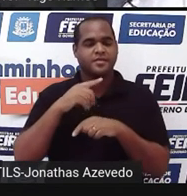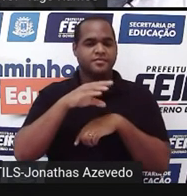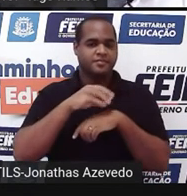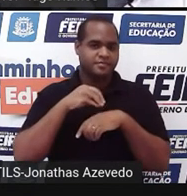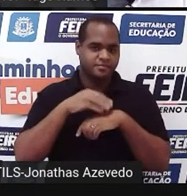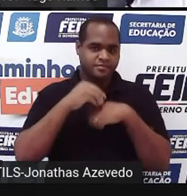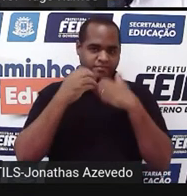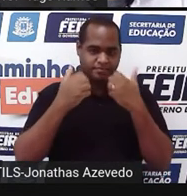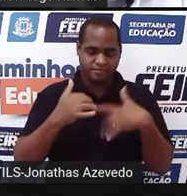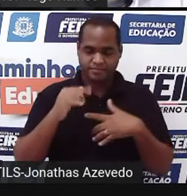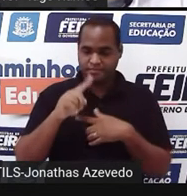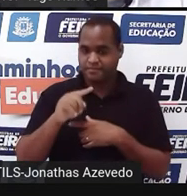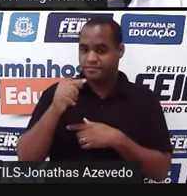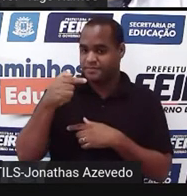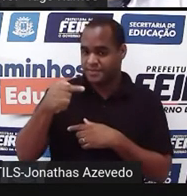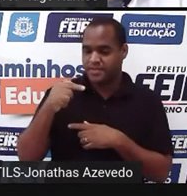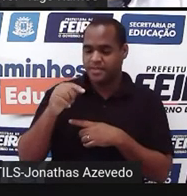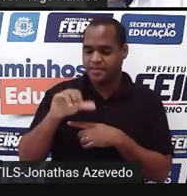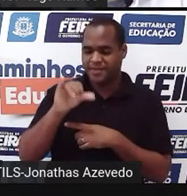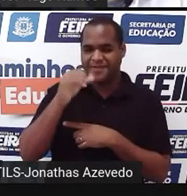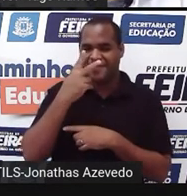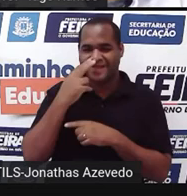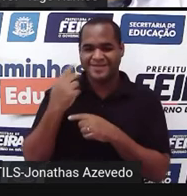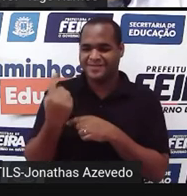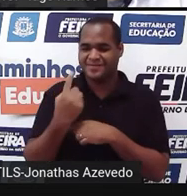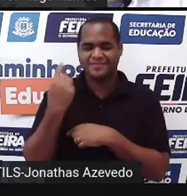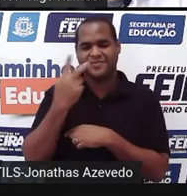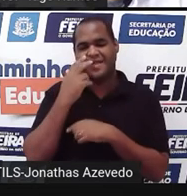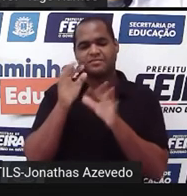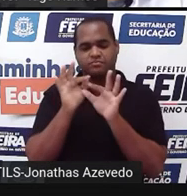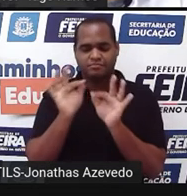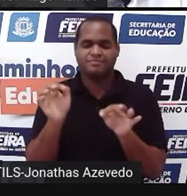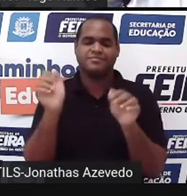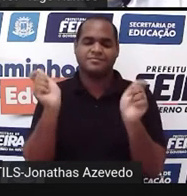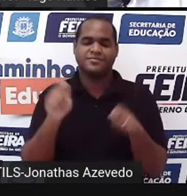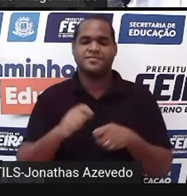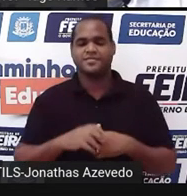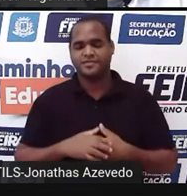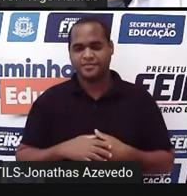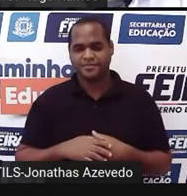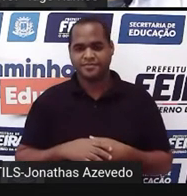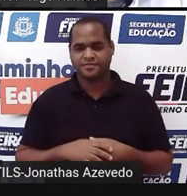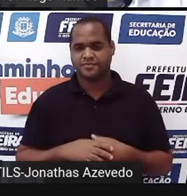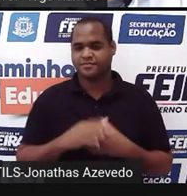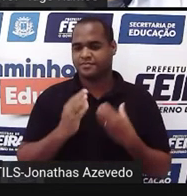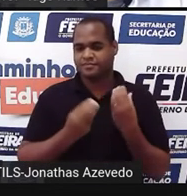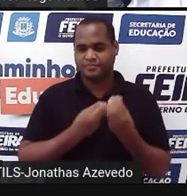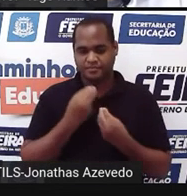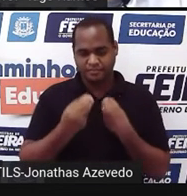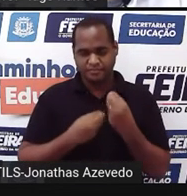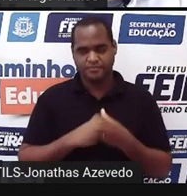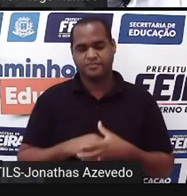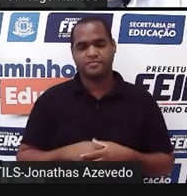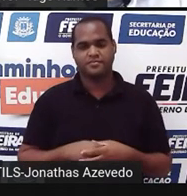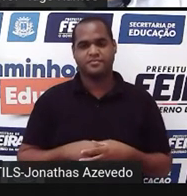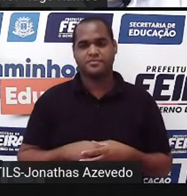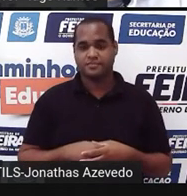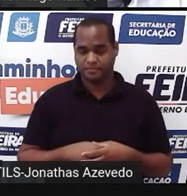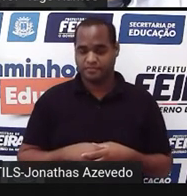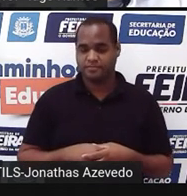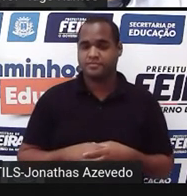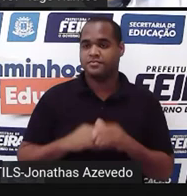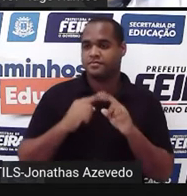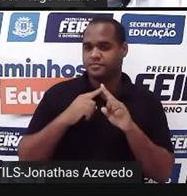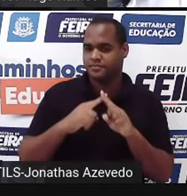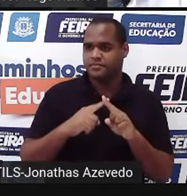aqui o x está isolado porque fica mais simples Tá bom vai ficar da seguinte maneira x